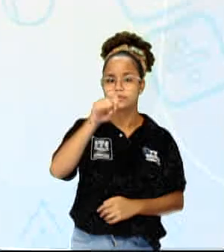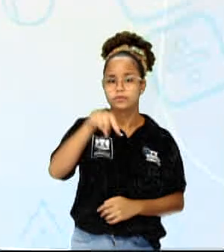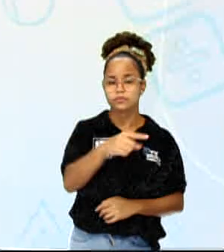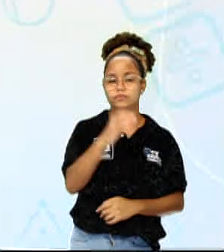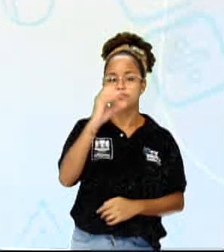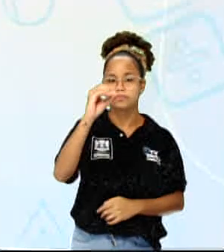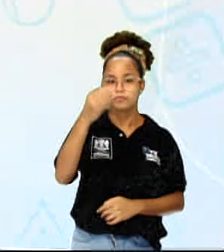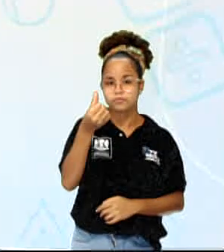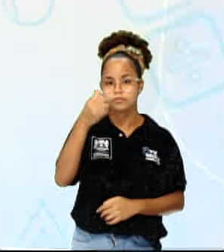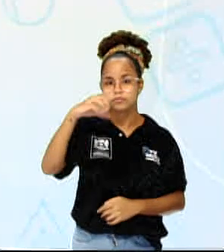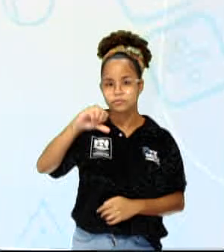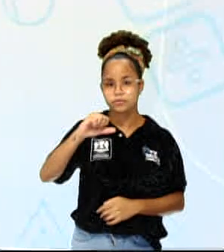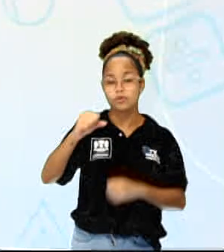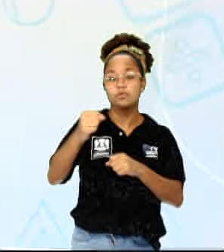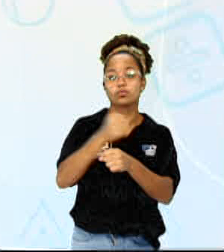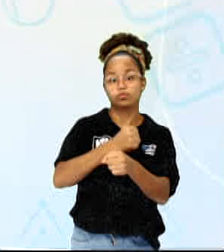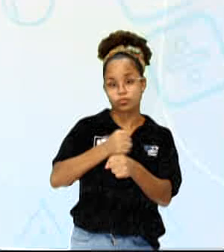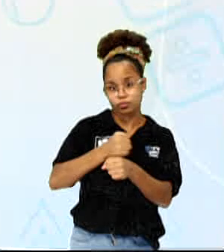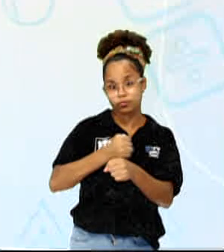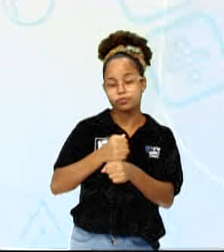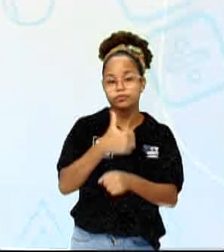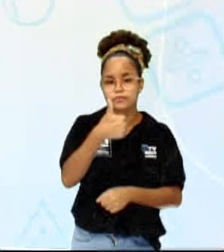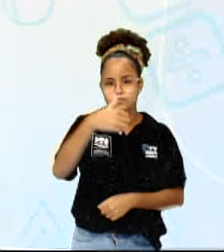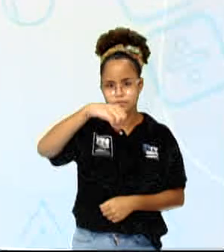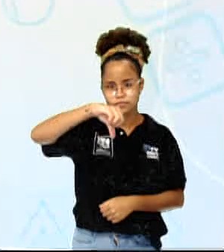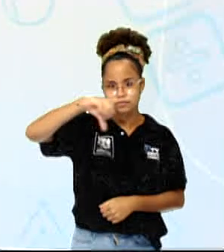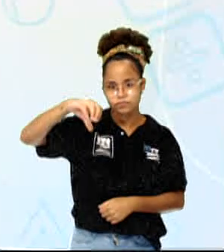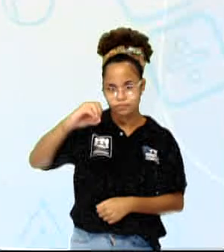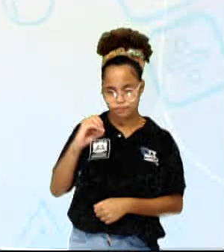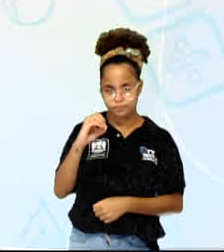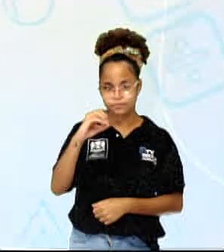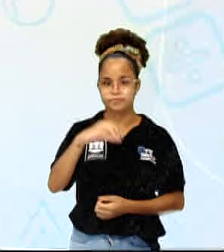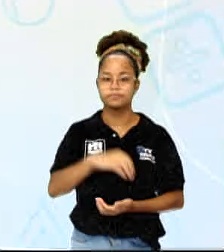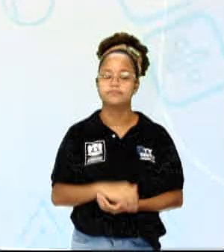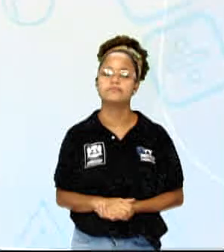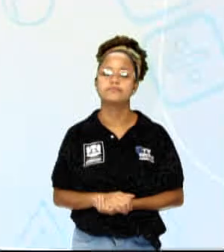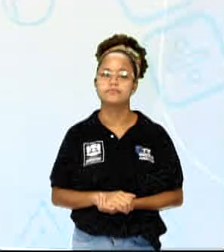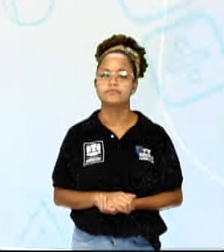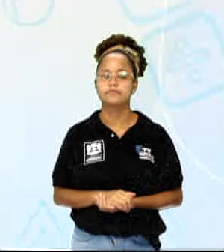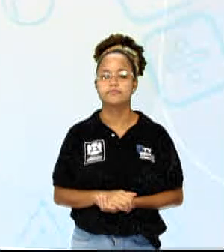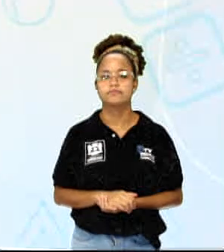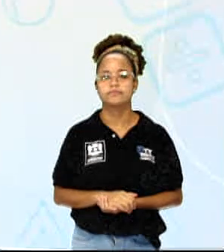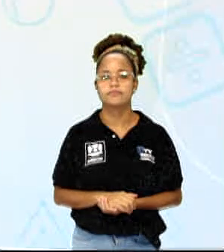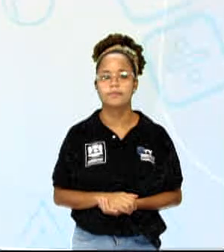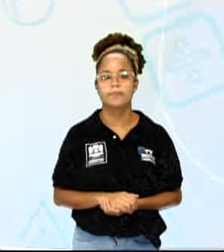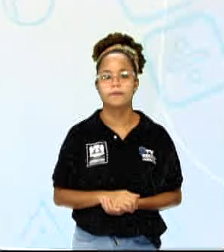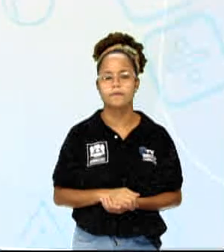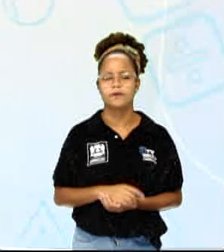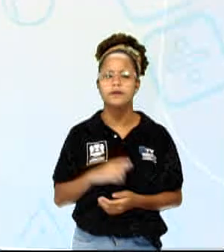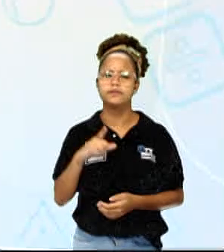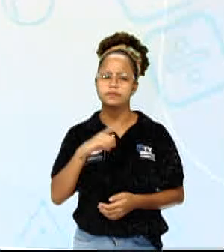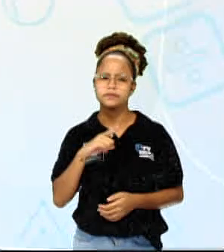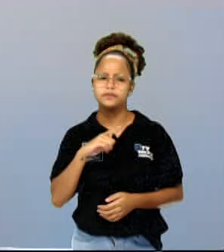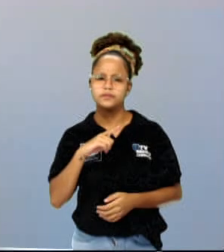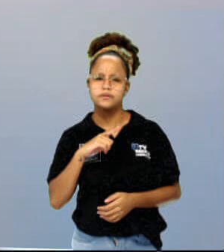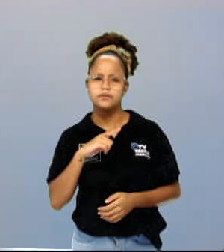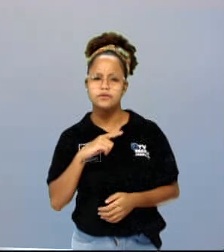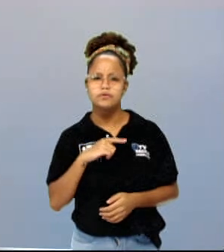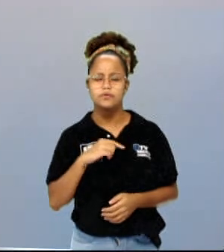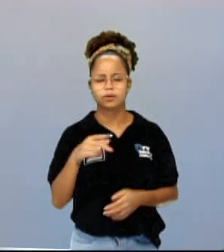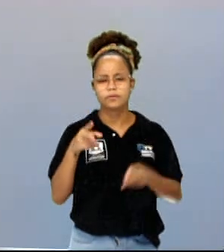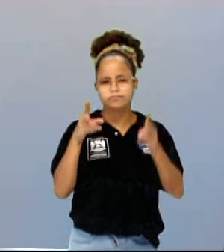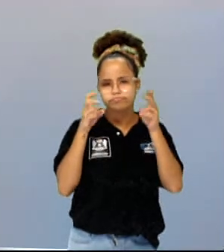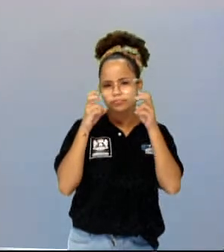8.069 e é do ano de 1990, ok? Aqui a gente começa